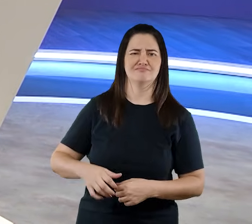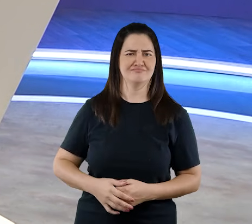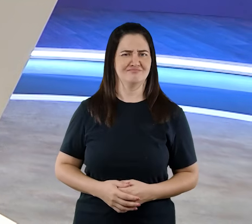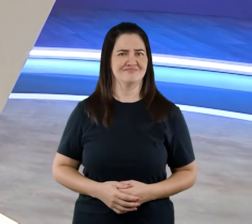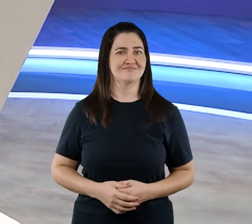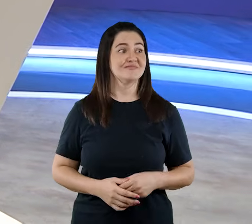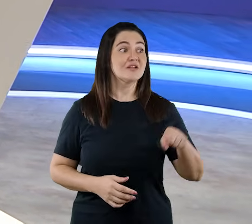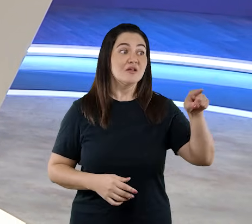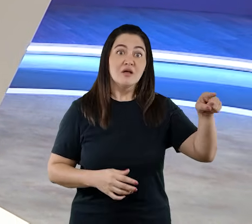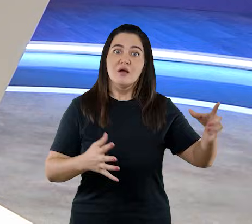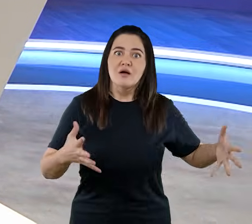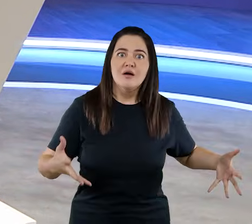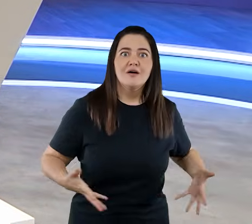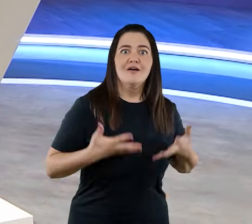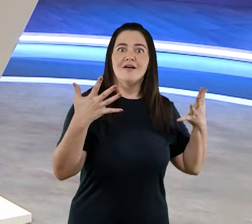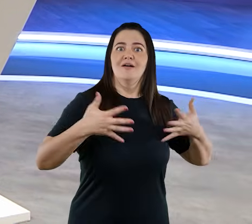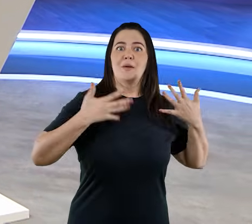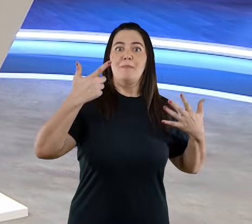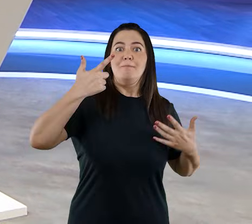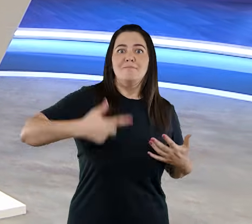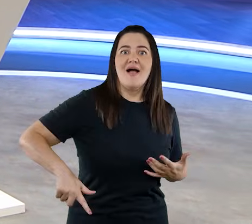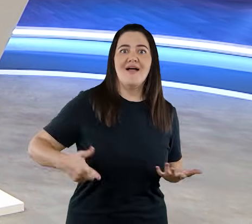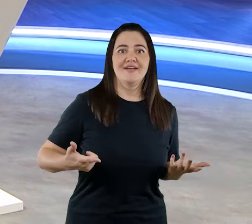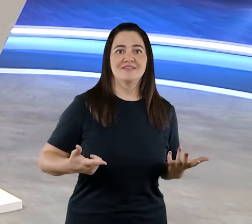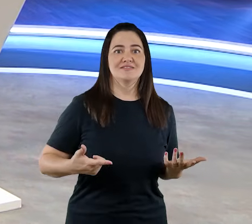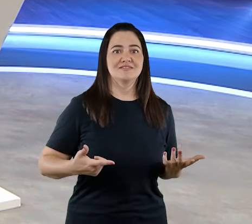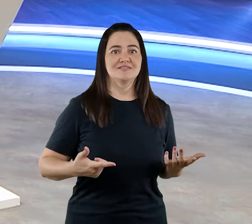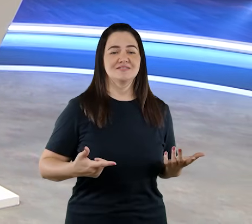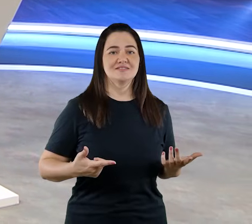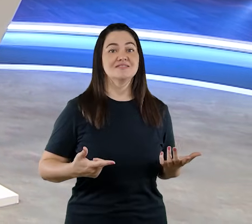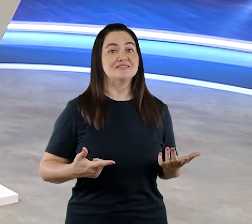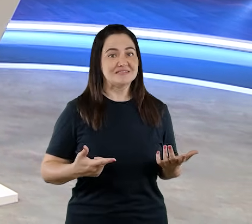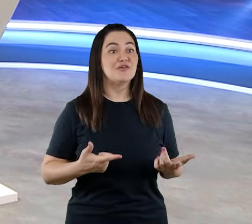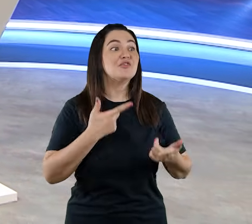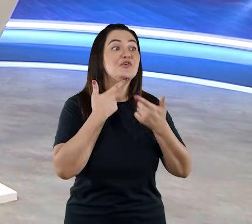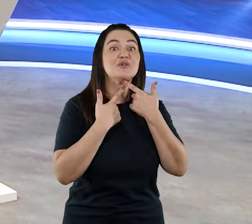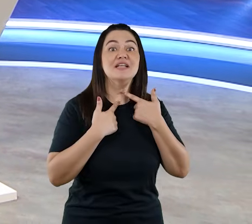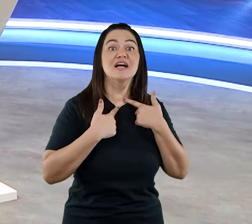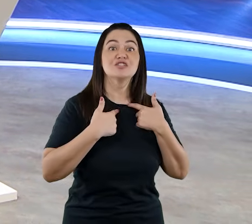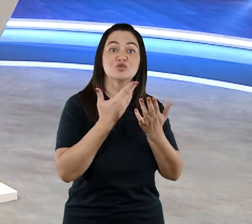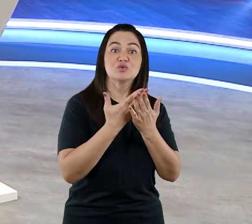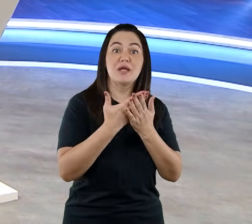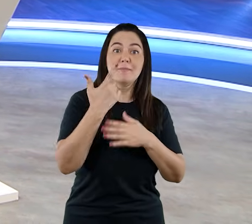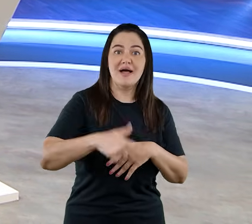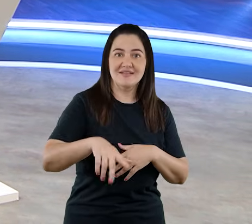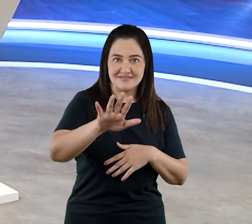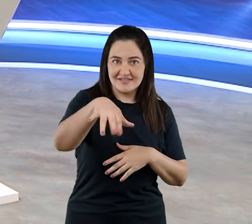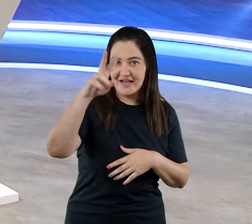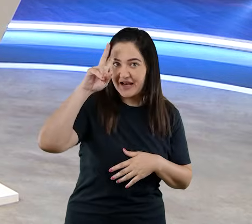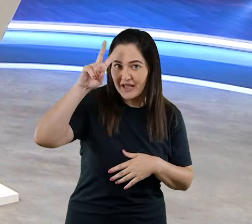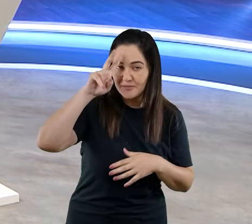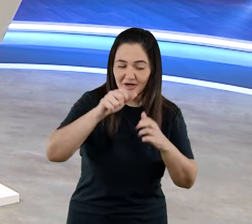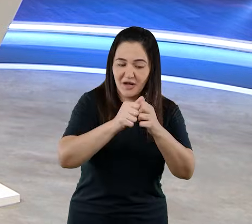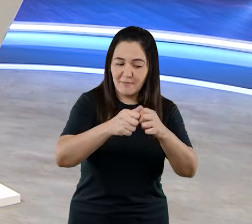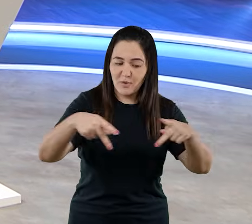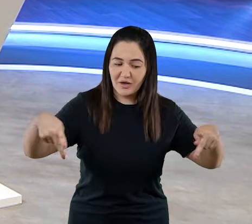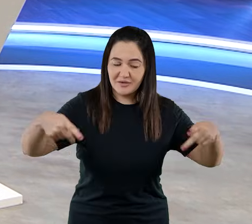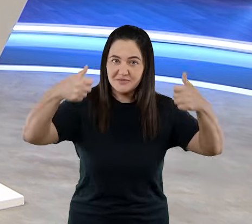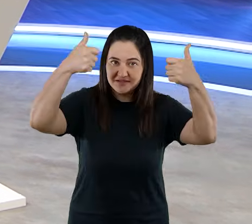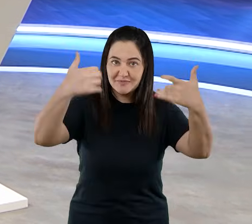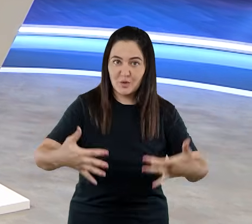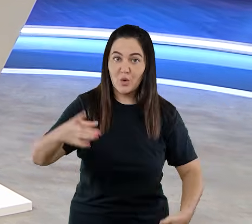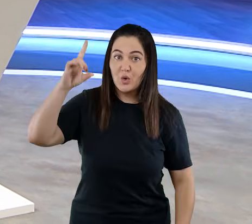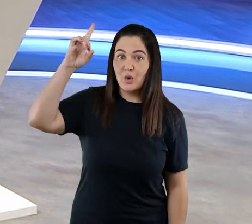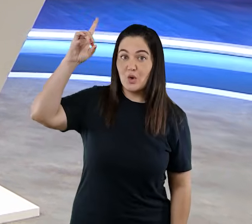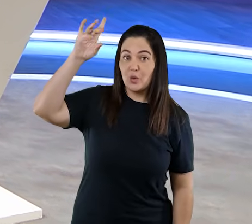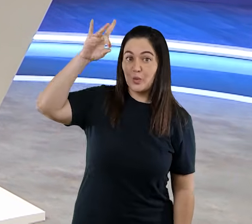isso vai dando algumas evidências para você da luz menor que leva para a luz maior. Lembre-se que o Apocalipse descreveu